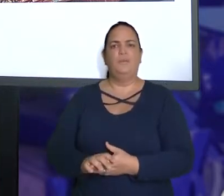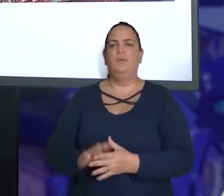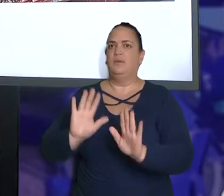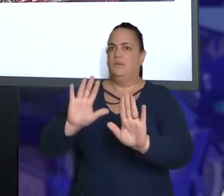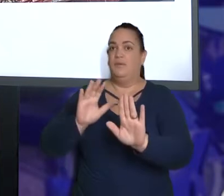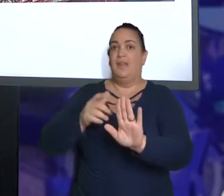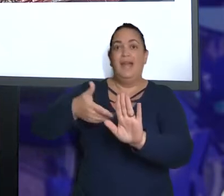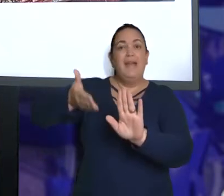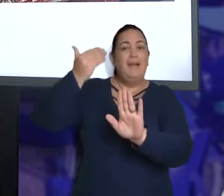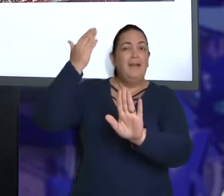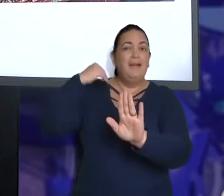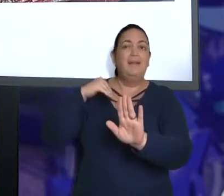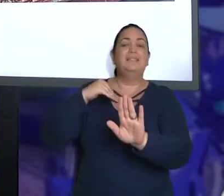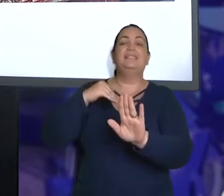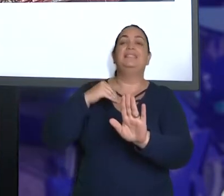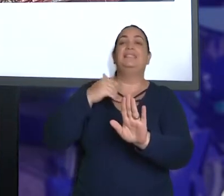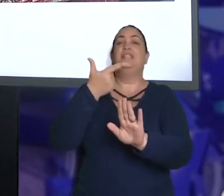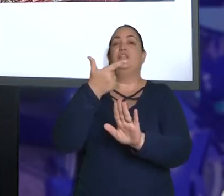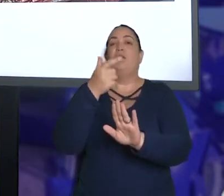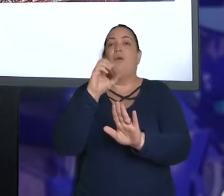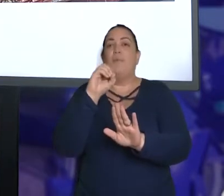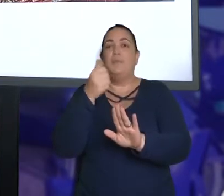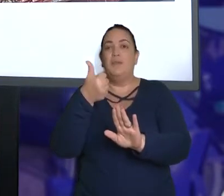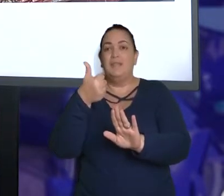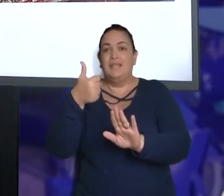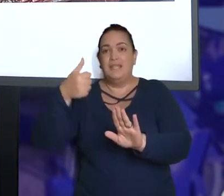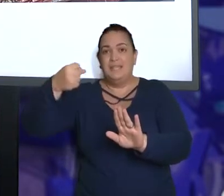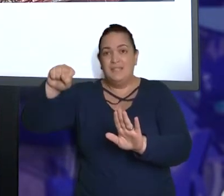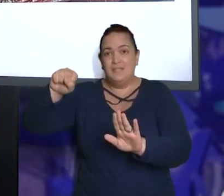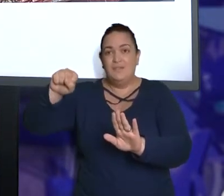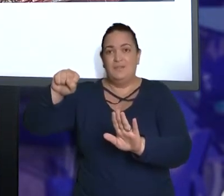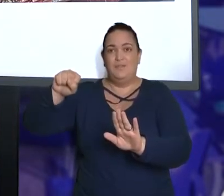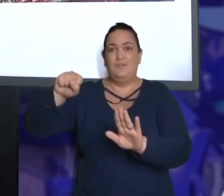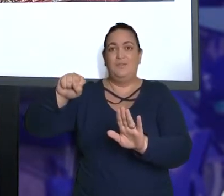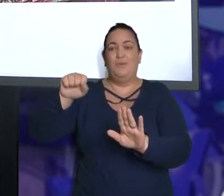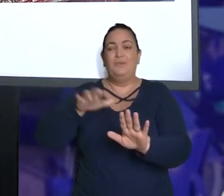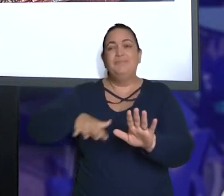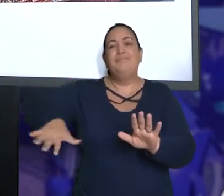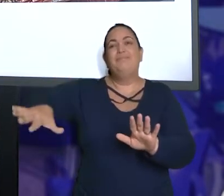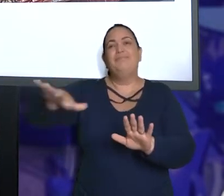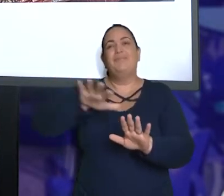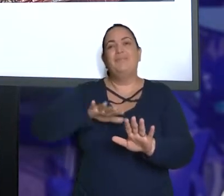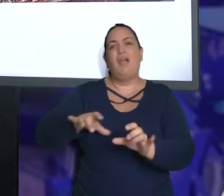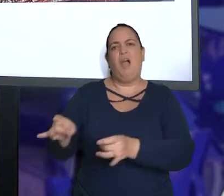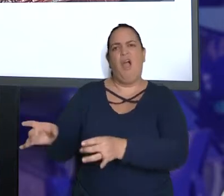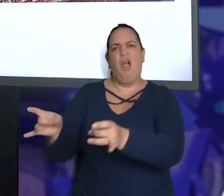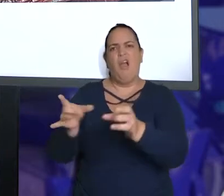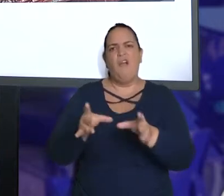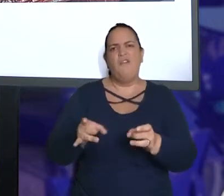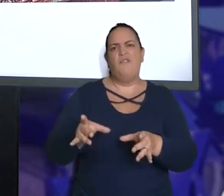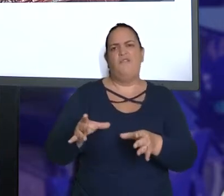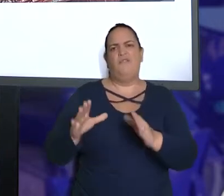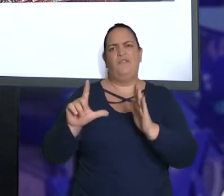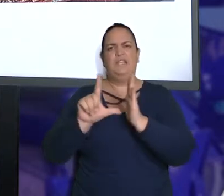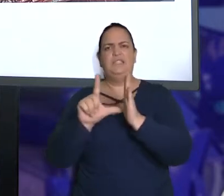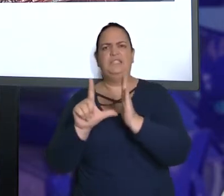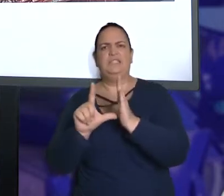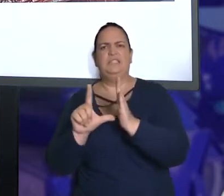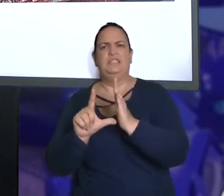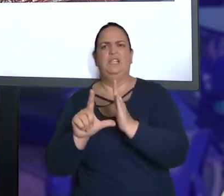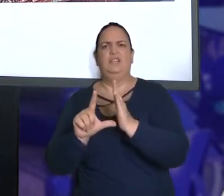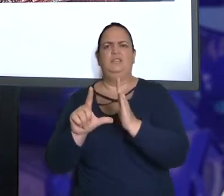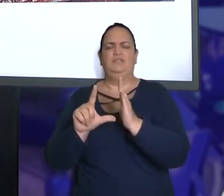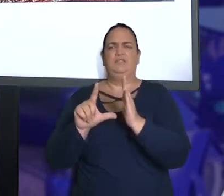que em 2018, ou seja, 2 anos atrás, o mercado editorial brasileiro passou por uma crise, na verdade vive passando ainda,